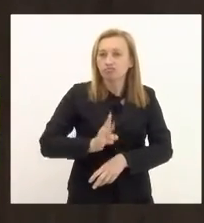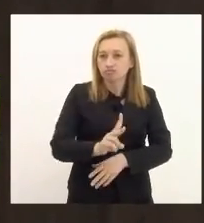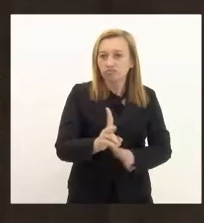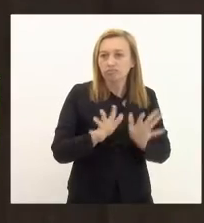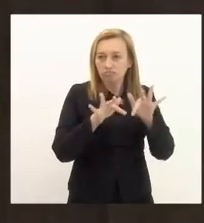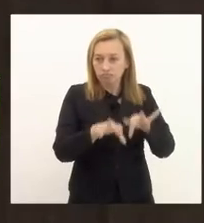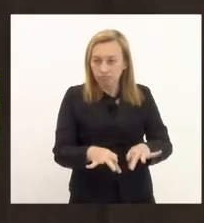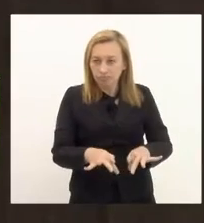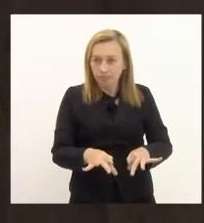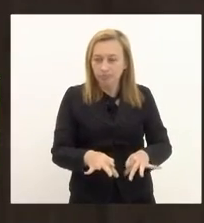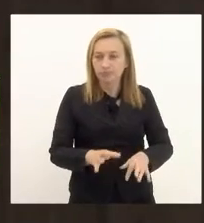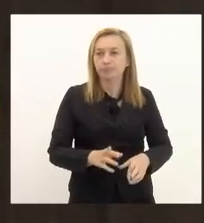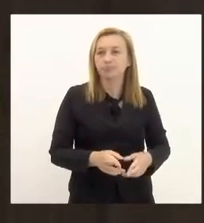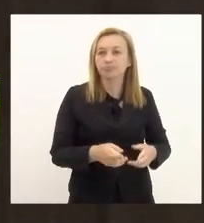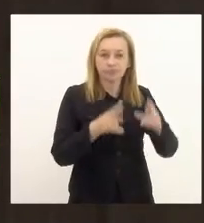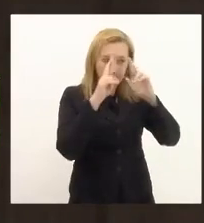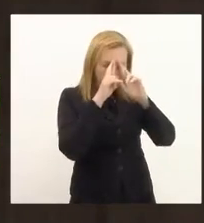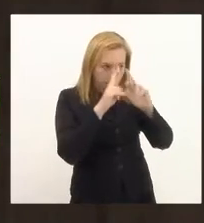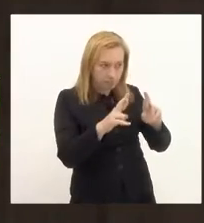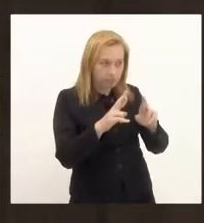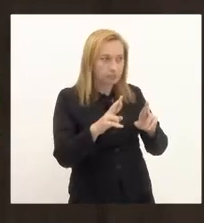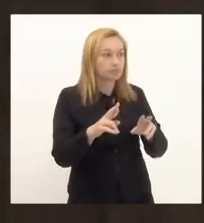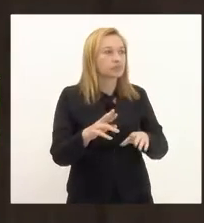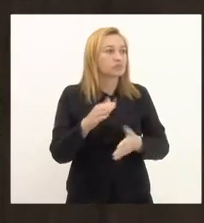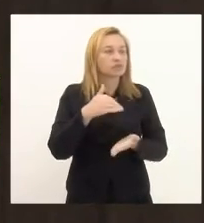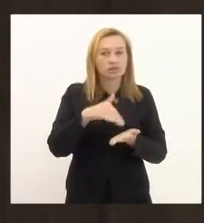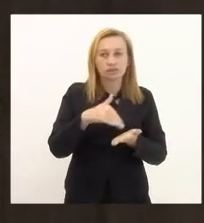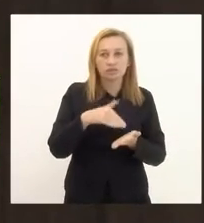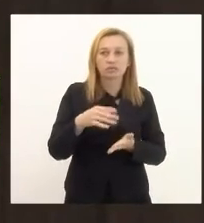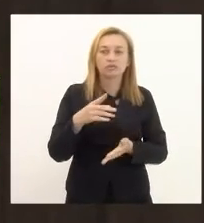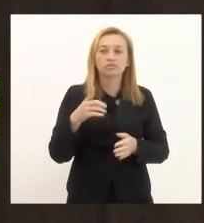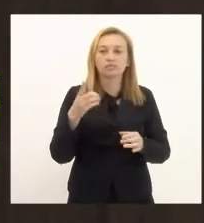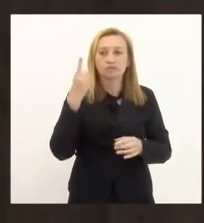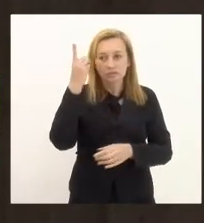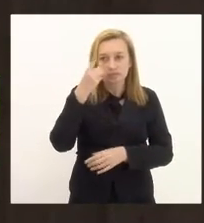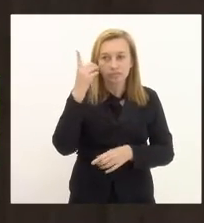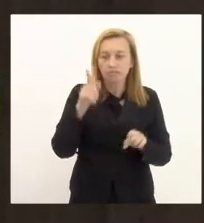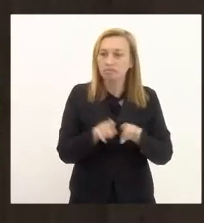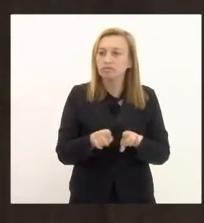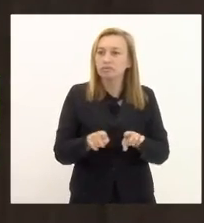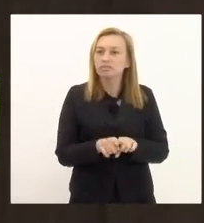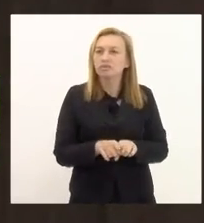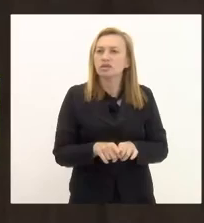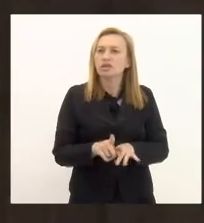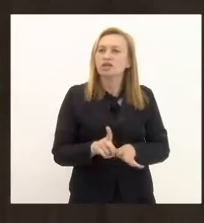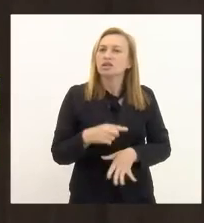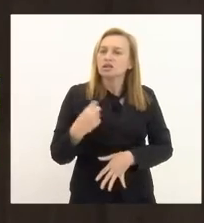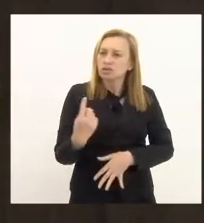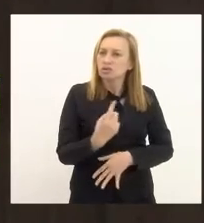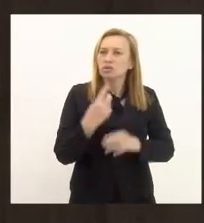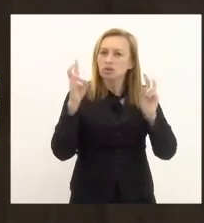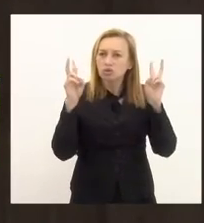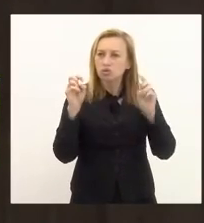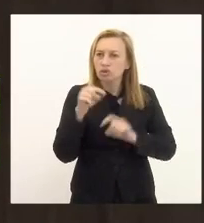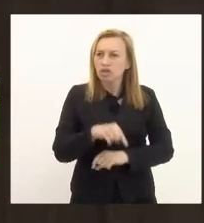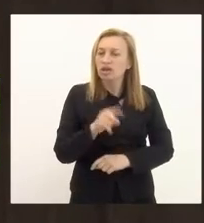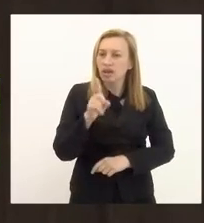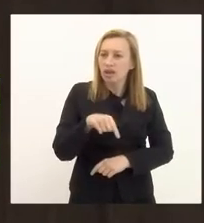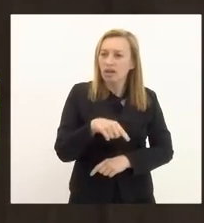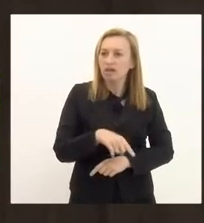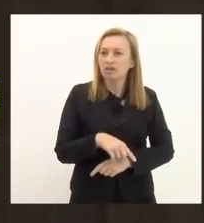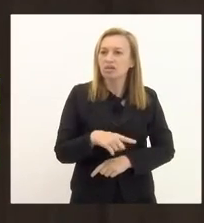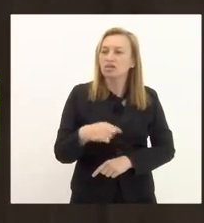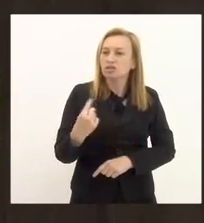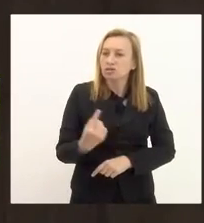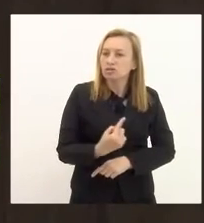finalizar responder respeitosamente secretária deputados é a nossa a nossa questão aqui é que a